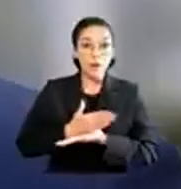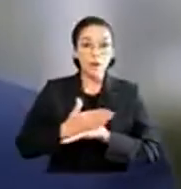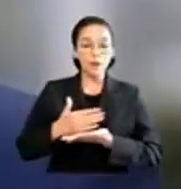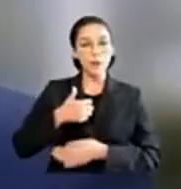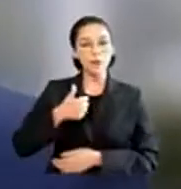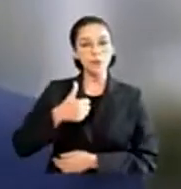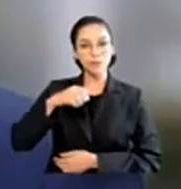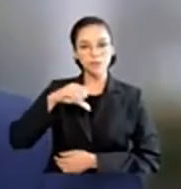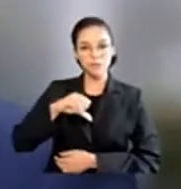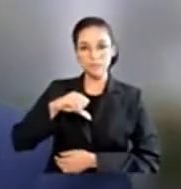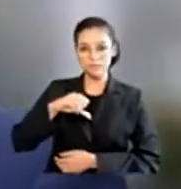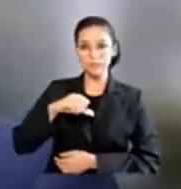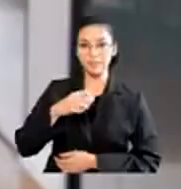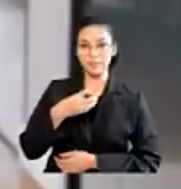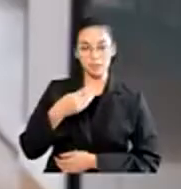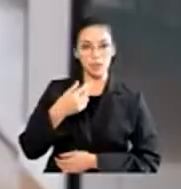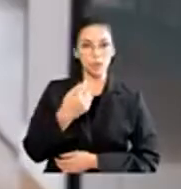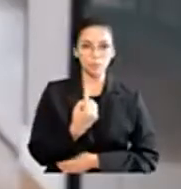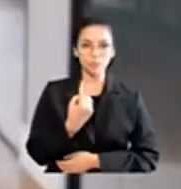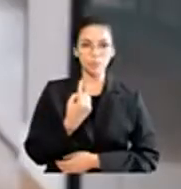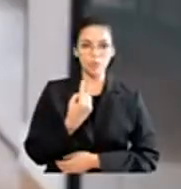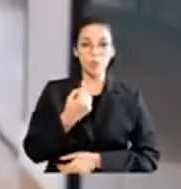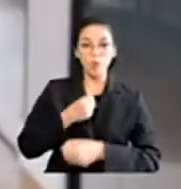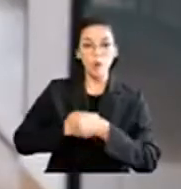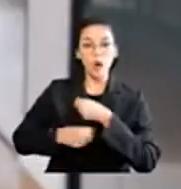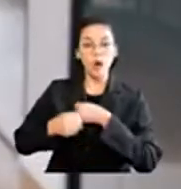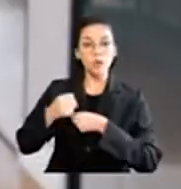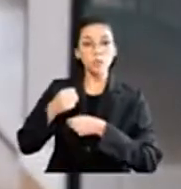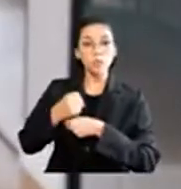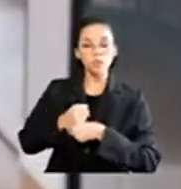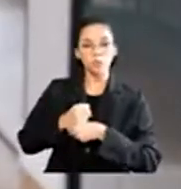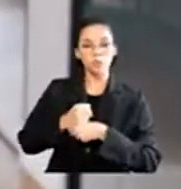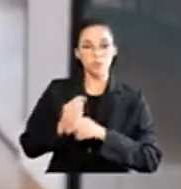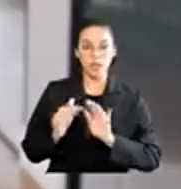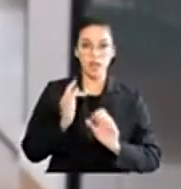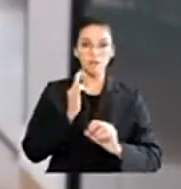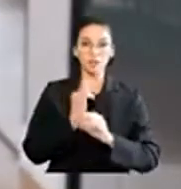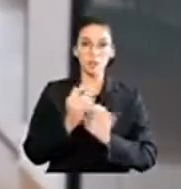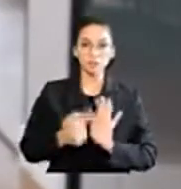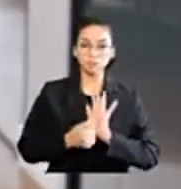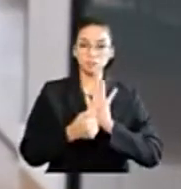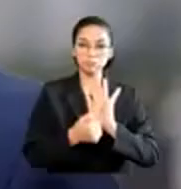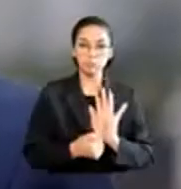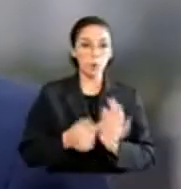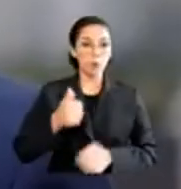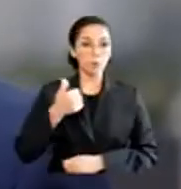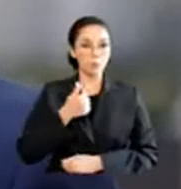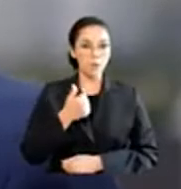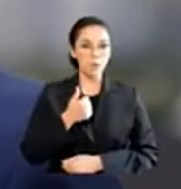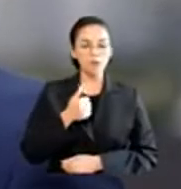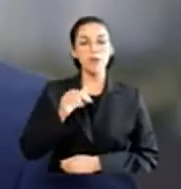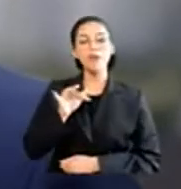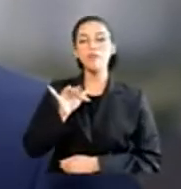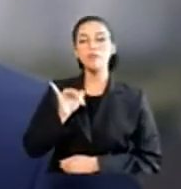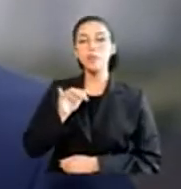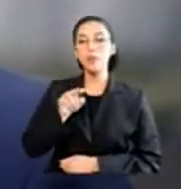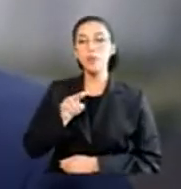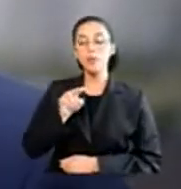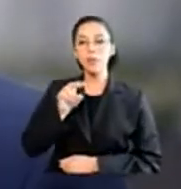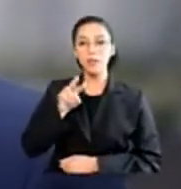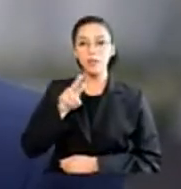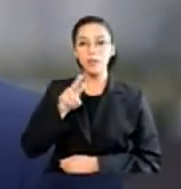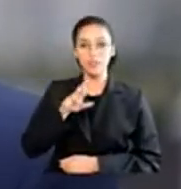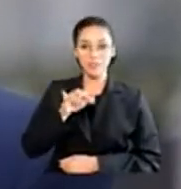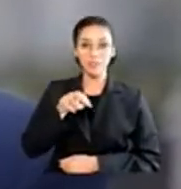1978, o ano com que a Fiat trouxe no mercado a primeira versão da Fiat Fiorino. Aliás, uma curiosidade sobre